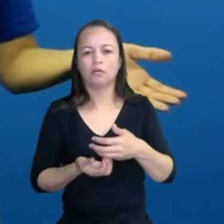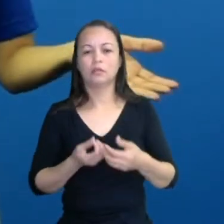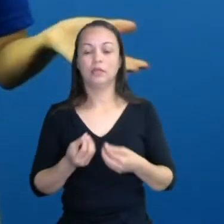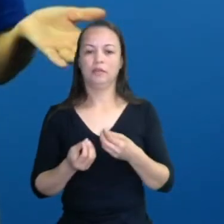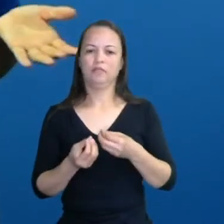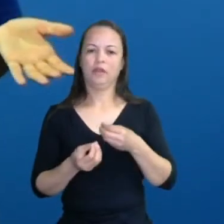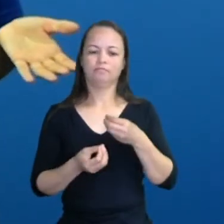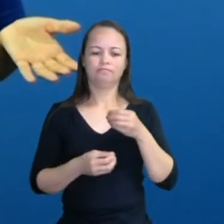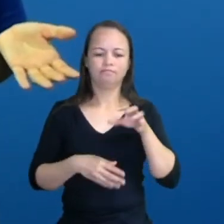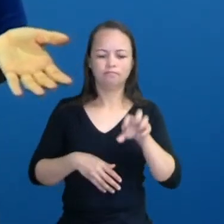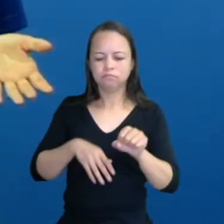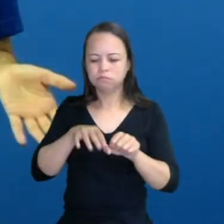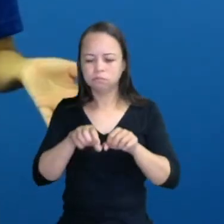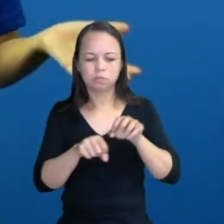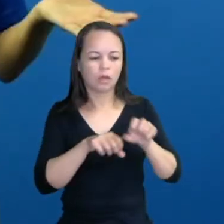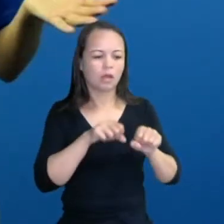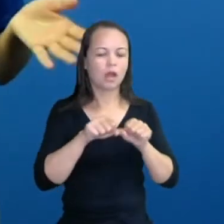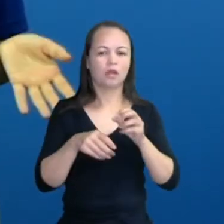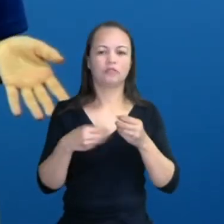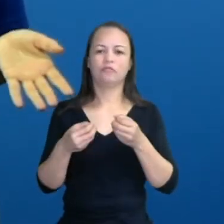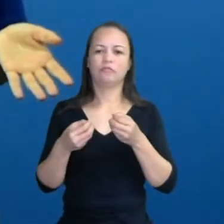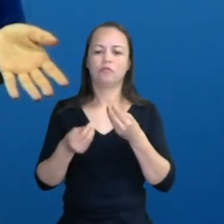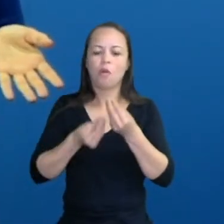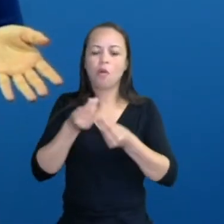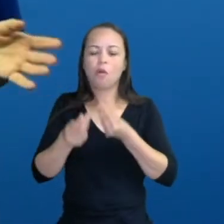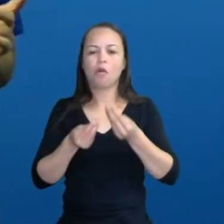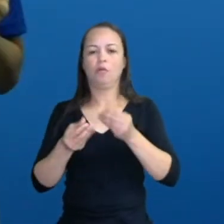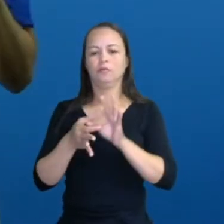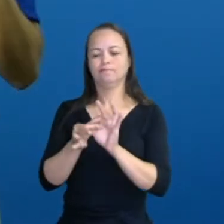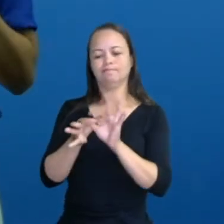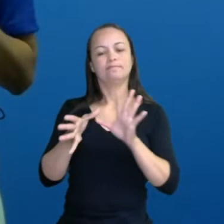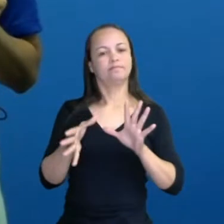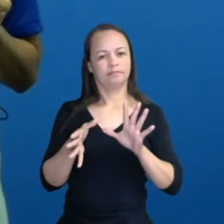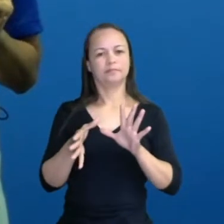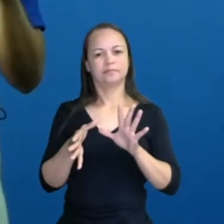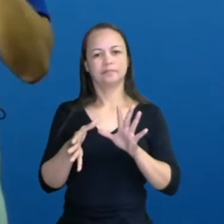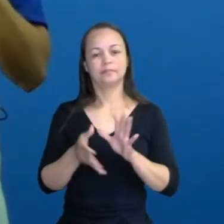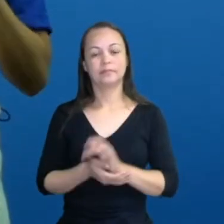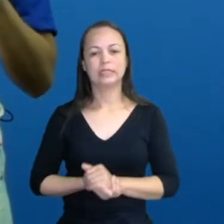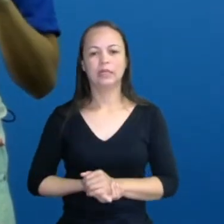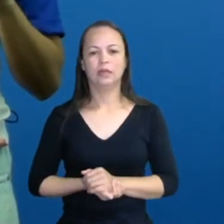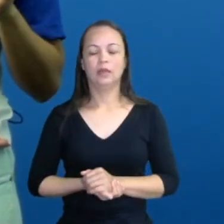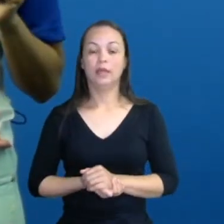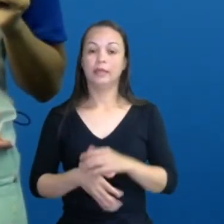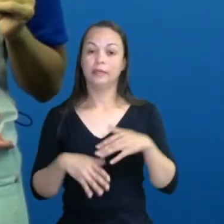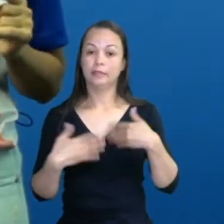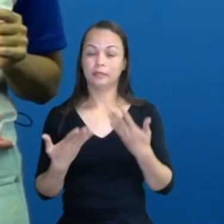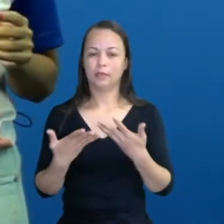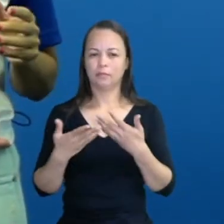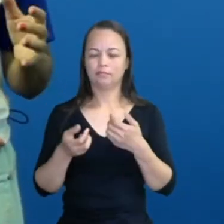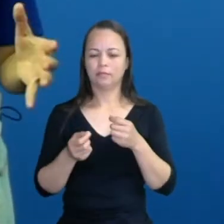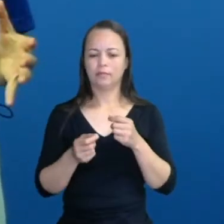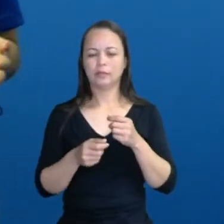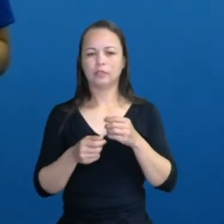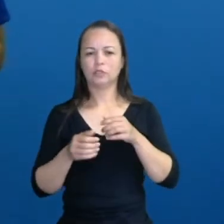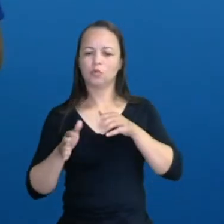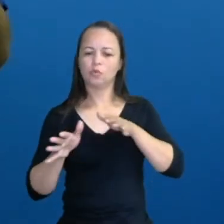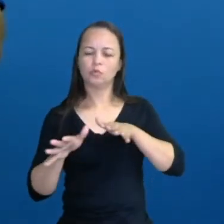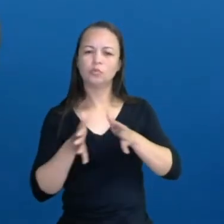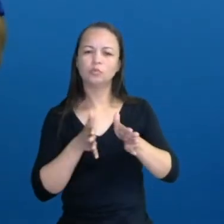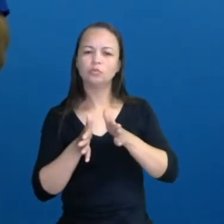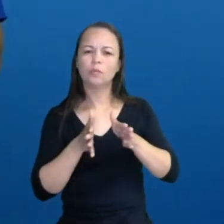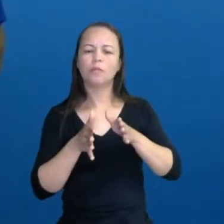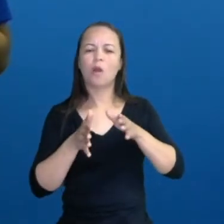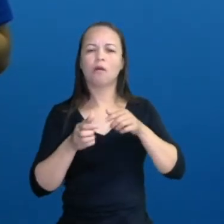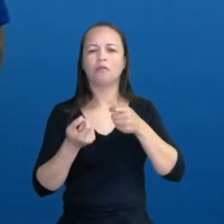buscando formas de se libertar. Então, até a partir de um movimento histórico,